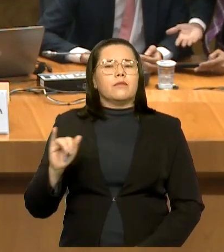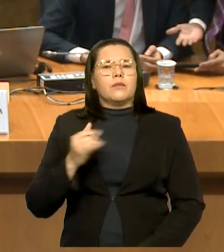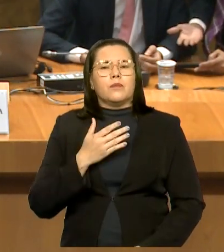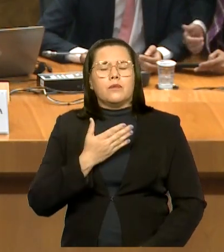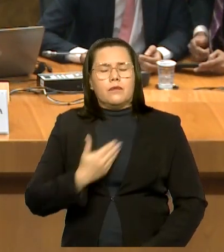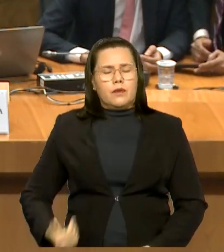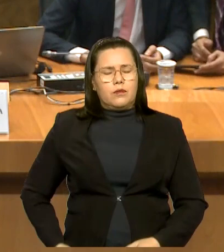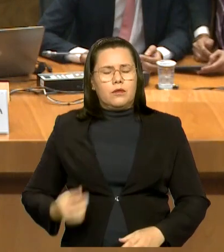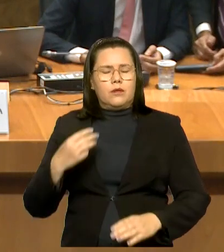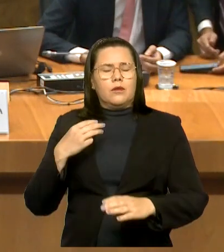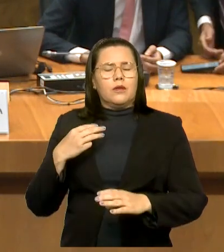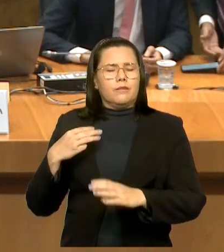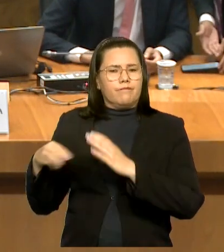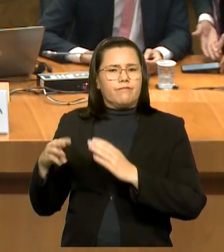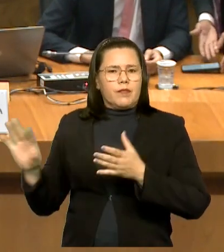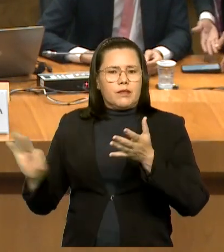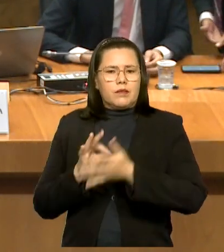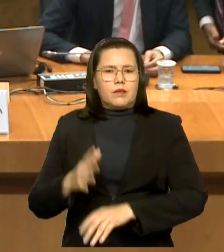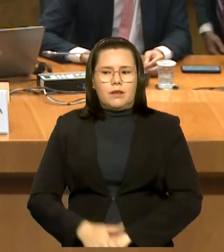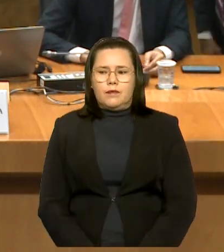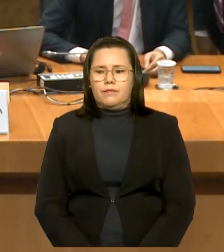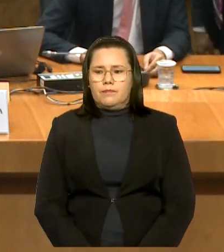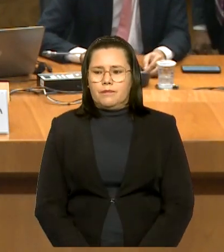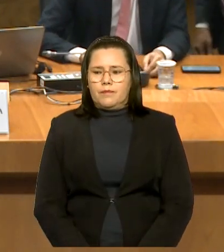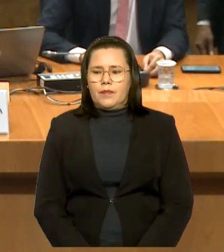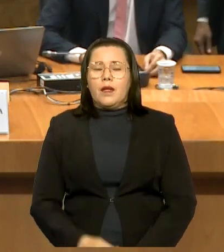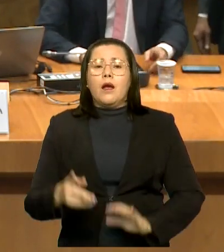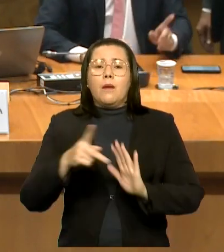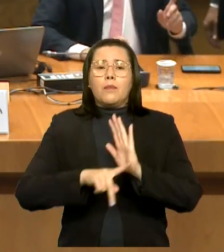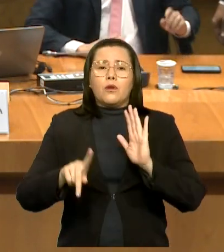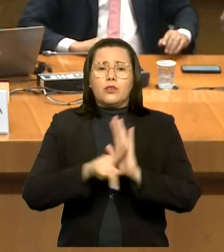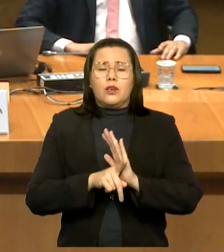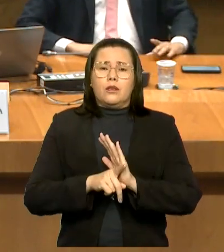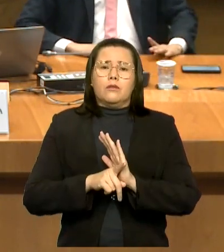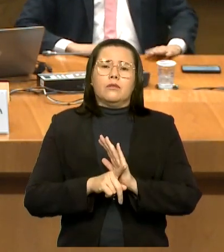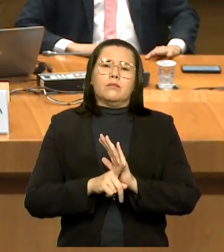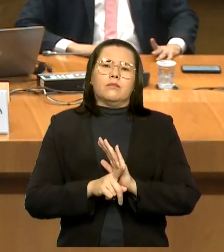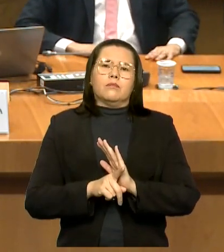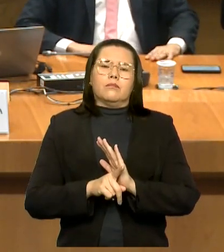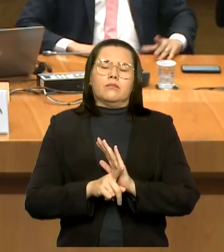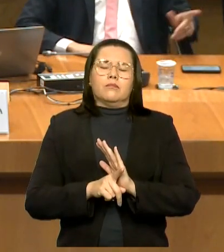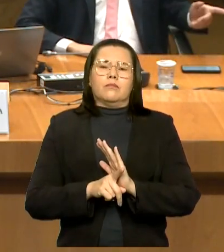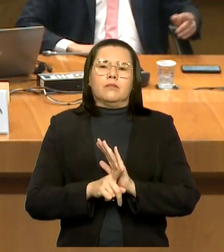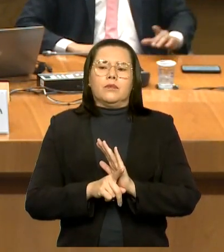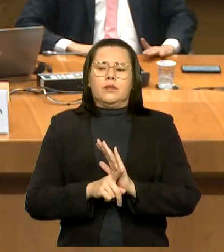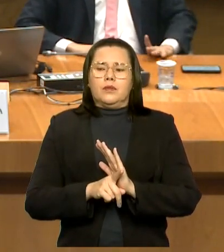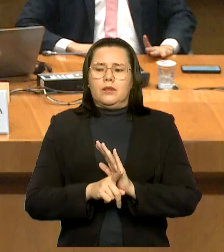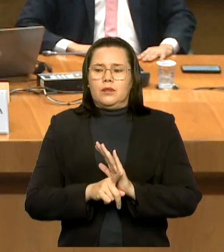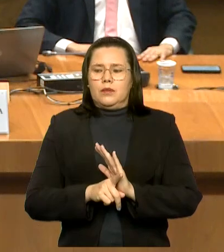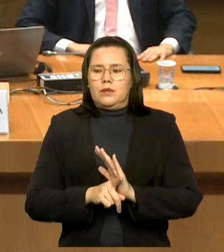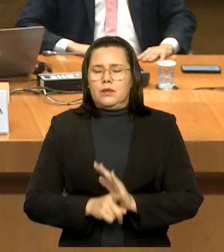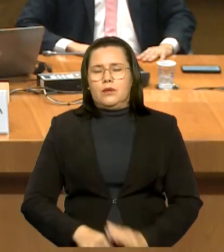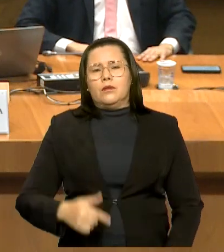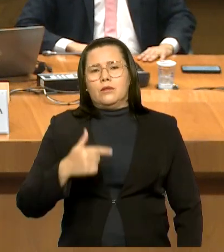discussão e votação em segundo turno, tramitação ordinária. Projeto de lei número